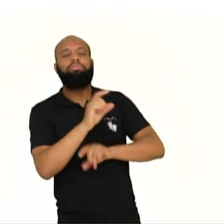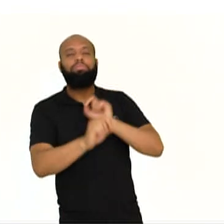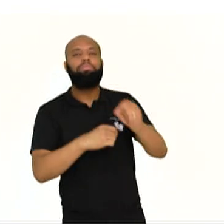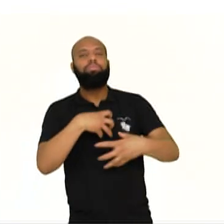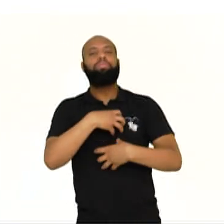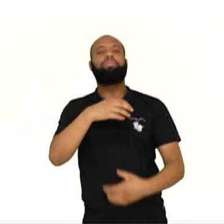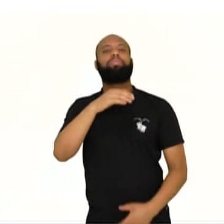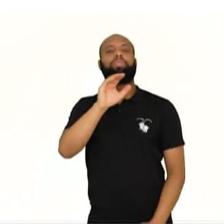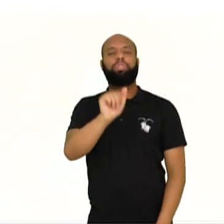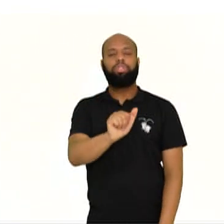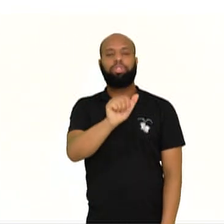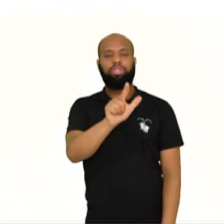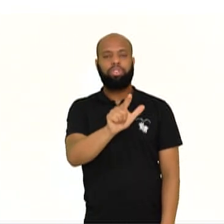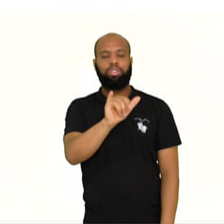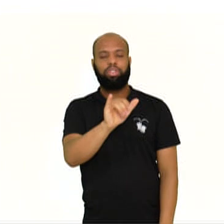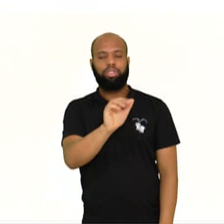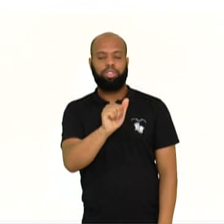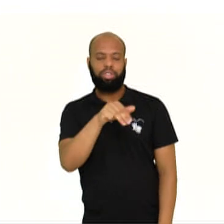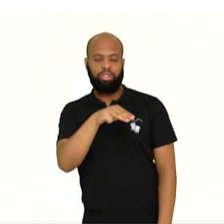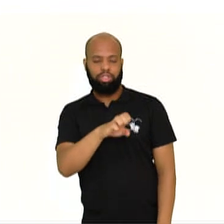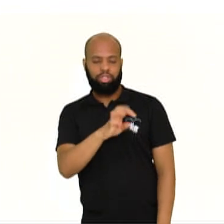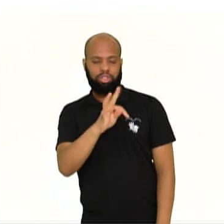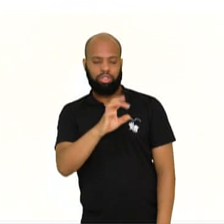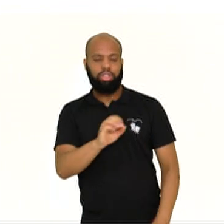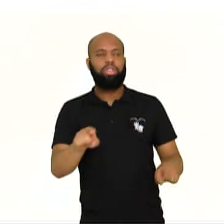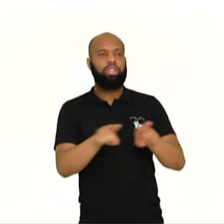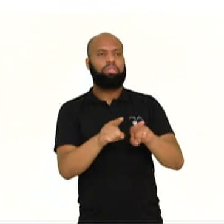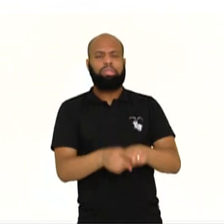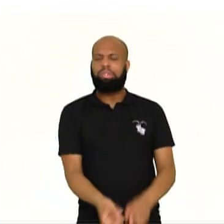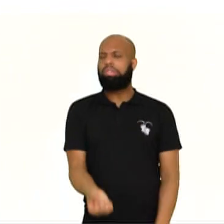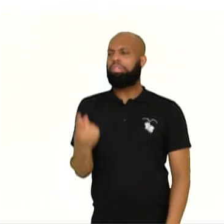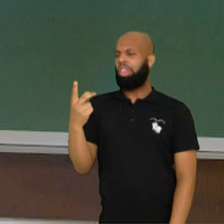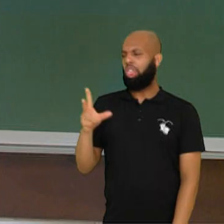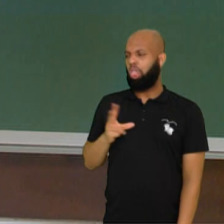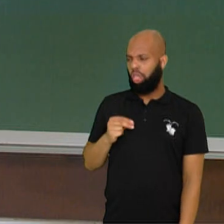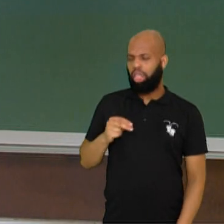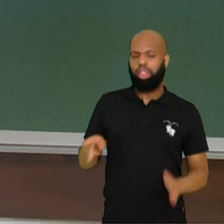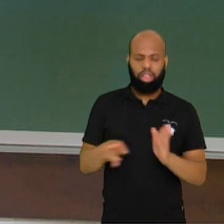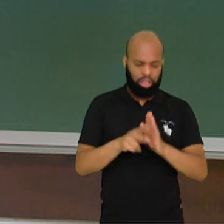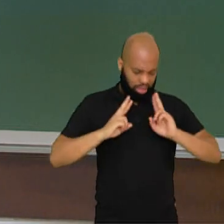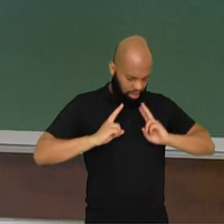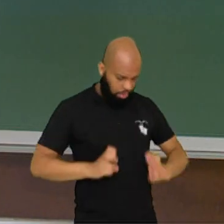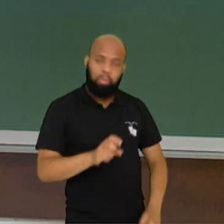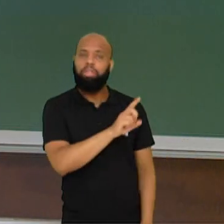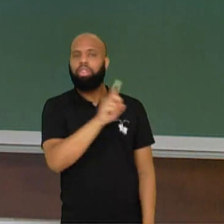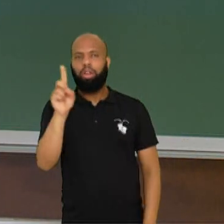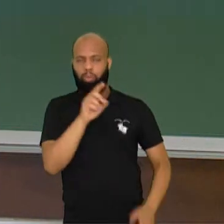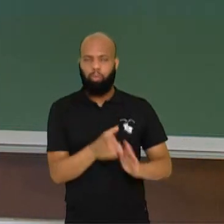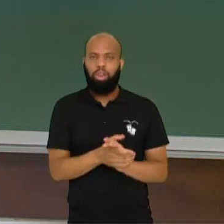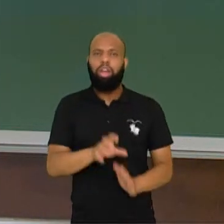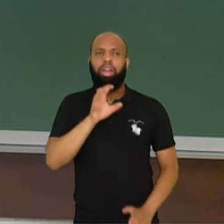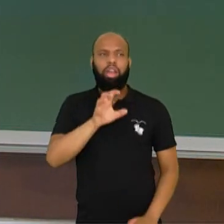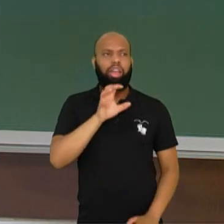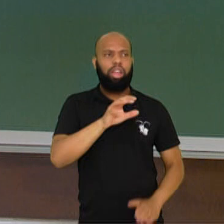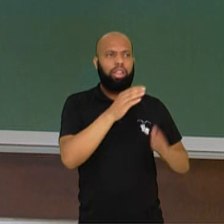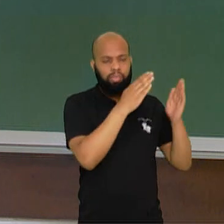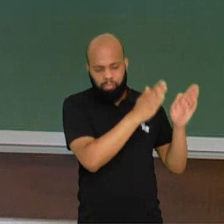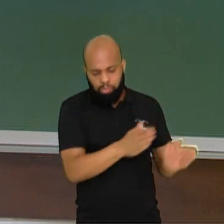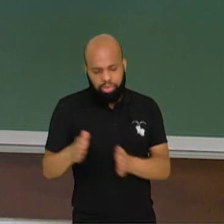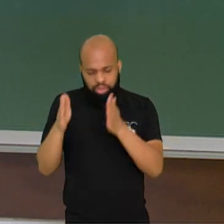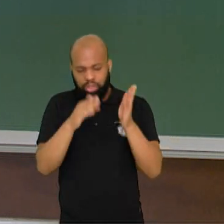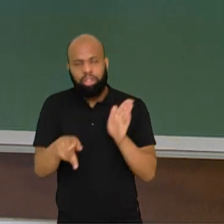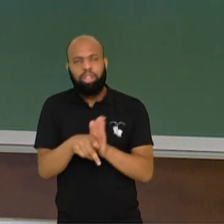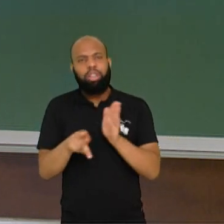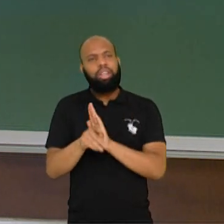de alheamento e estranhamento de si. Tá? Então, esse processo aqui